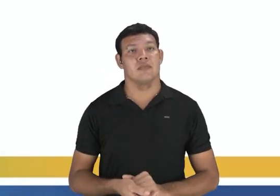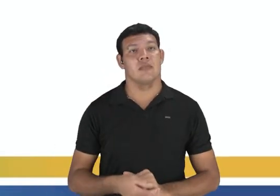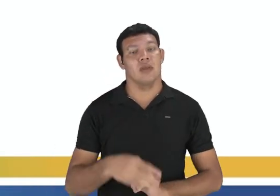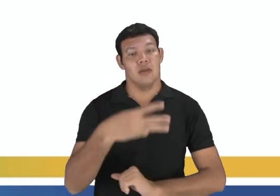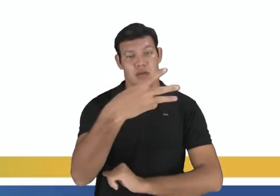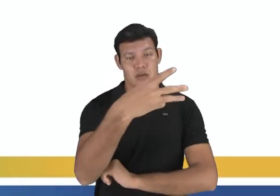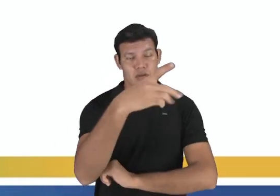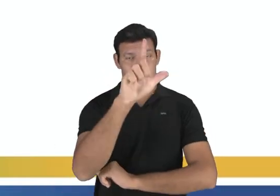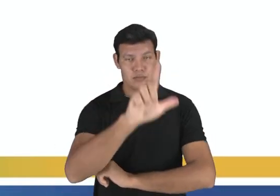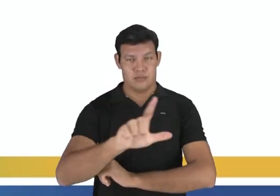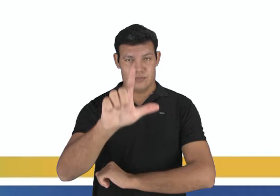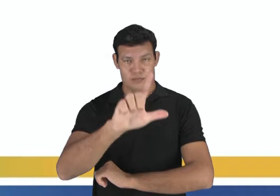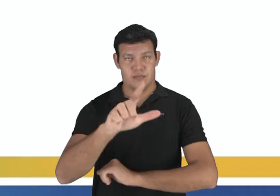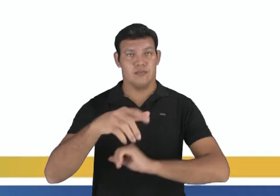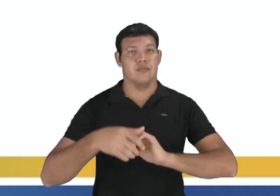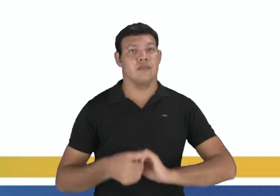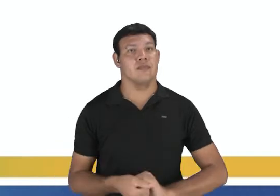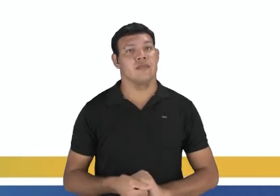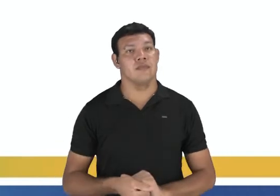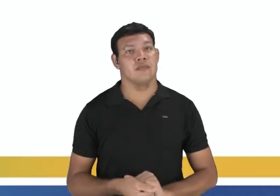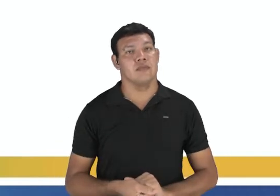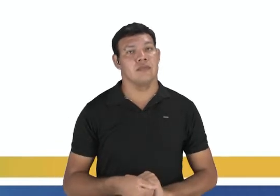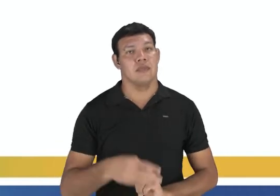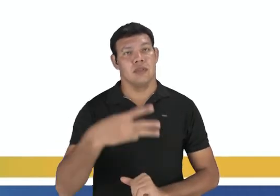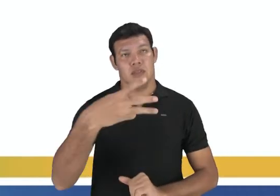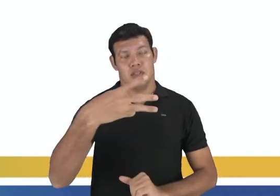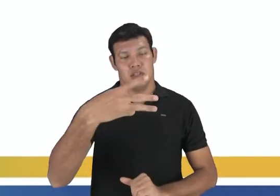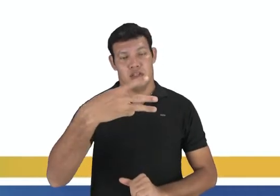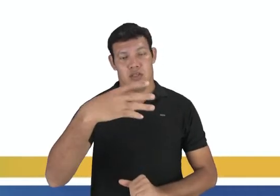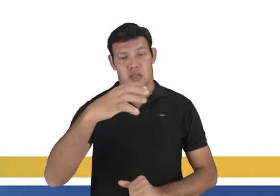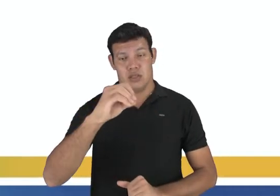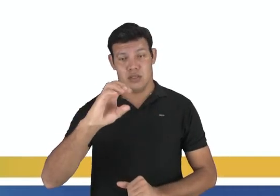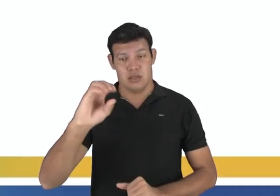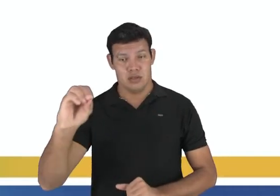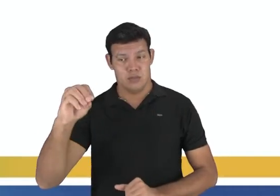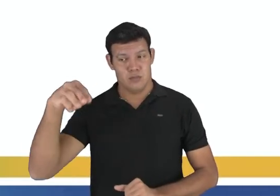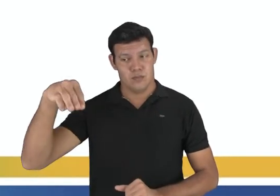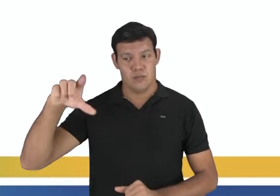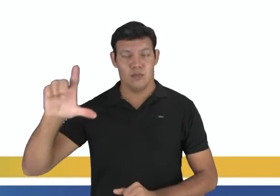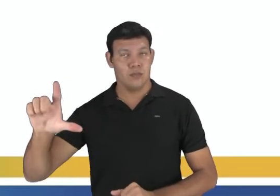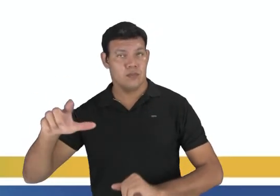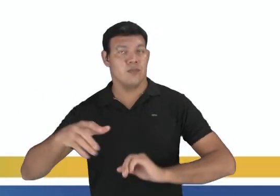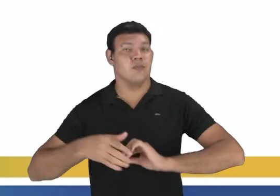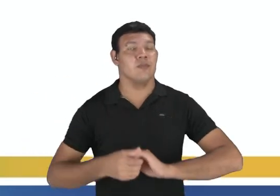3 litros para 3.000 mililitros. Tudo bem?